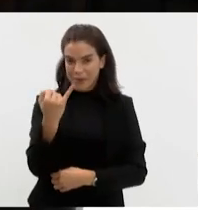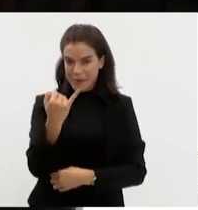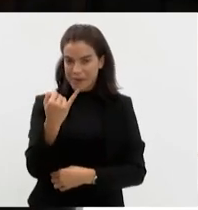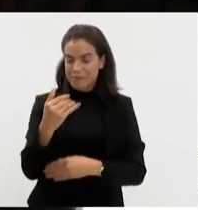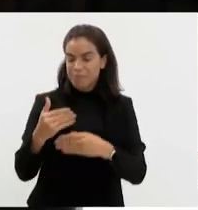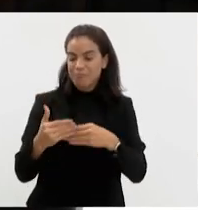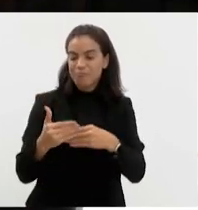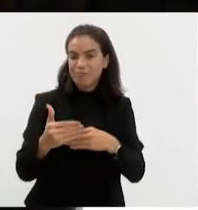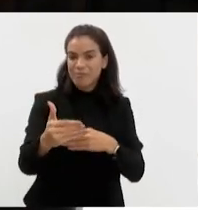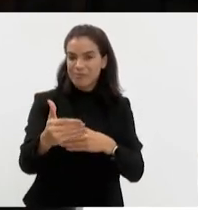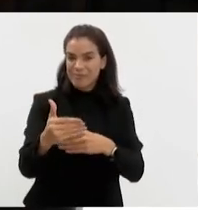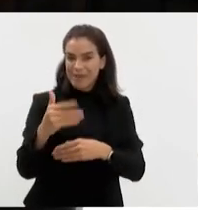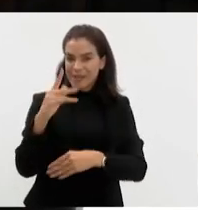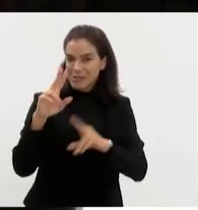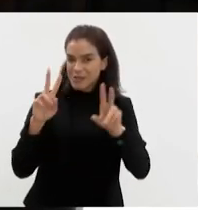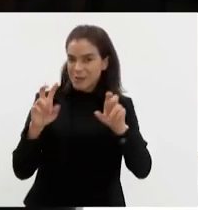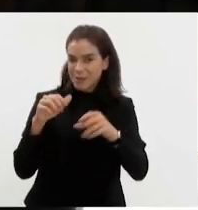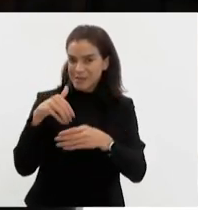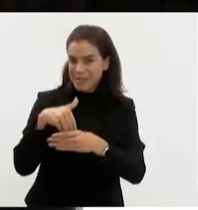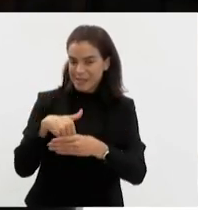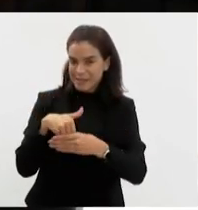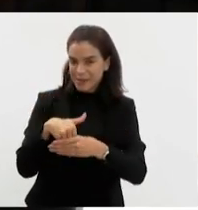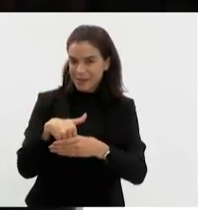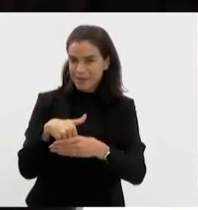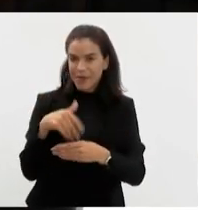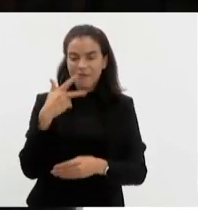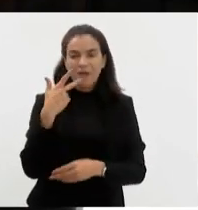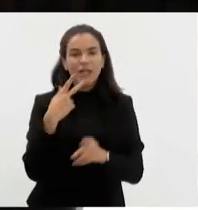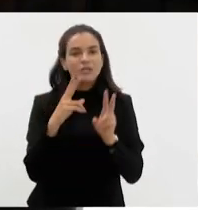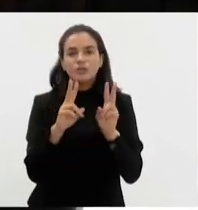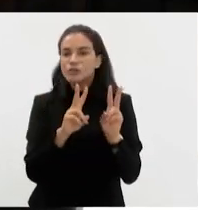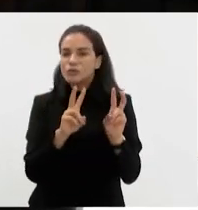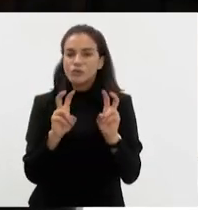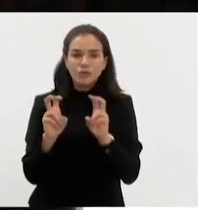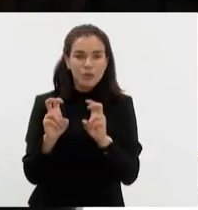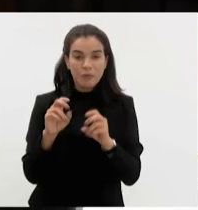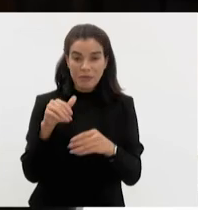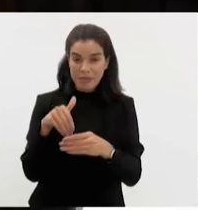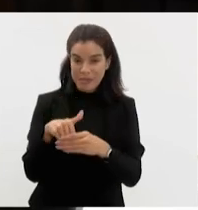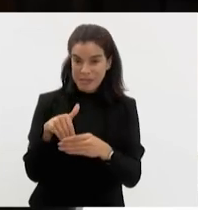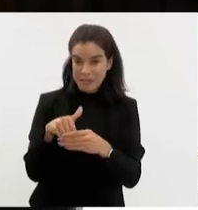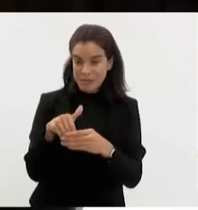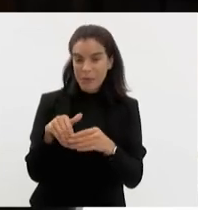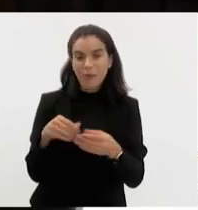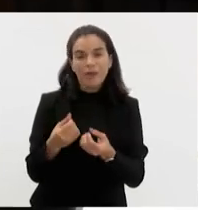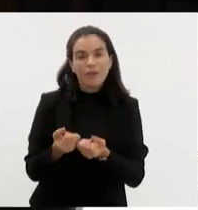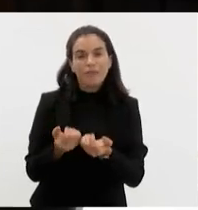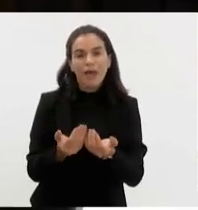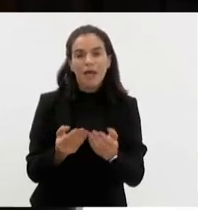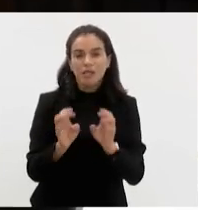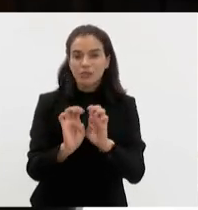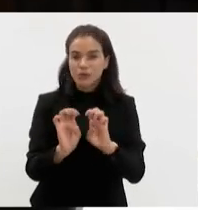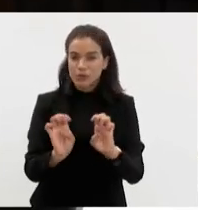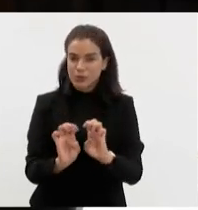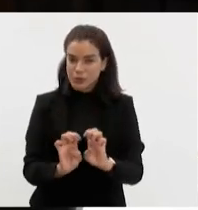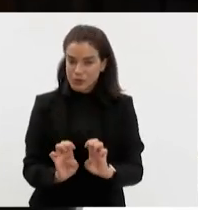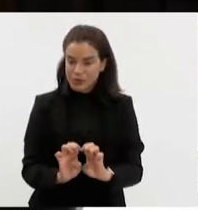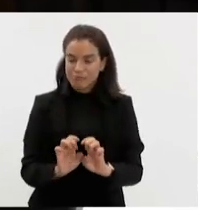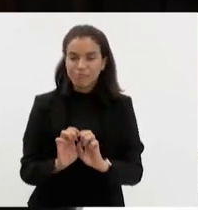se avizinham e paraa nossa vida tratar desse tema que estrutura a sociedade moderna